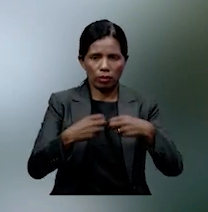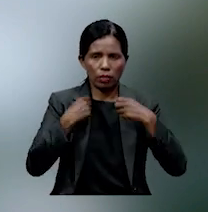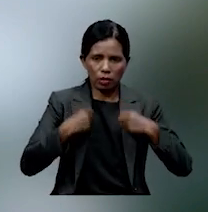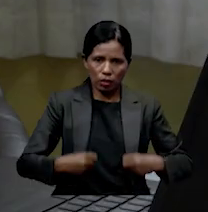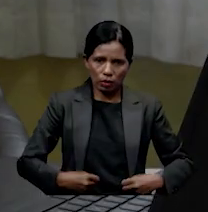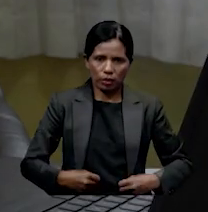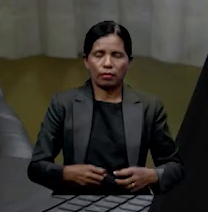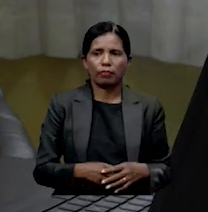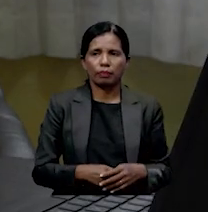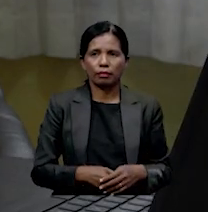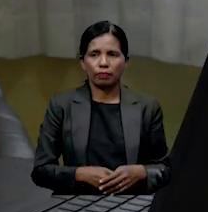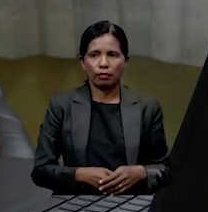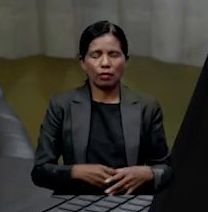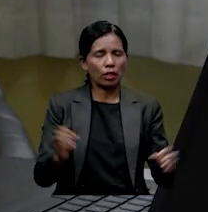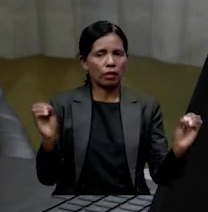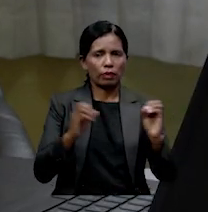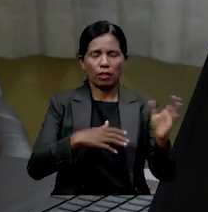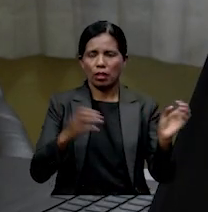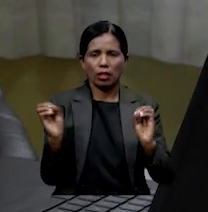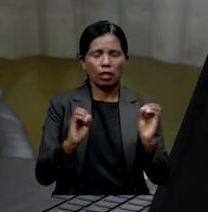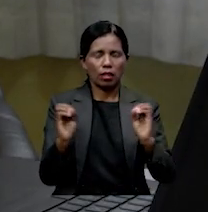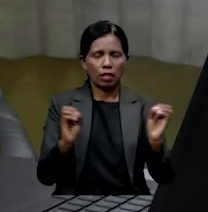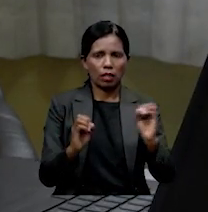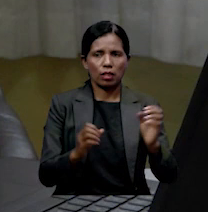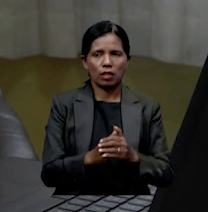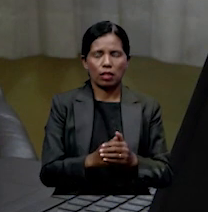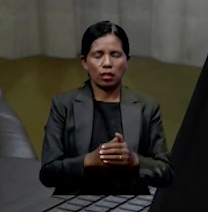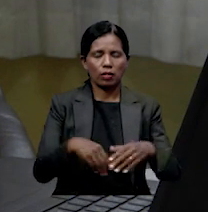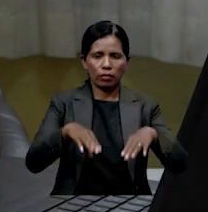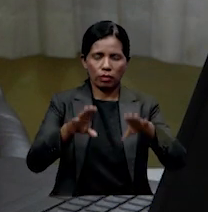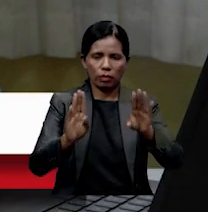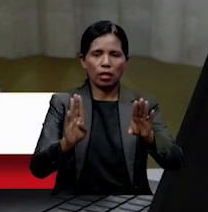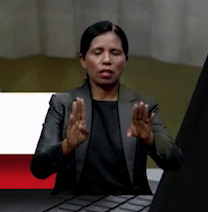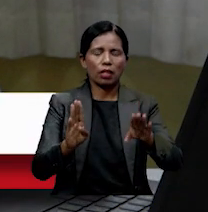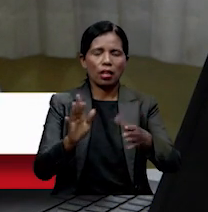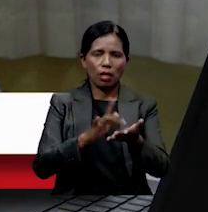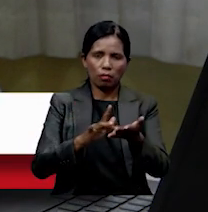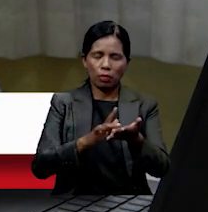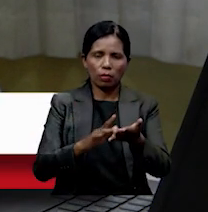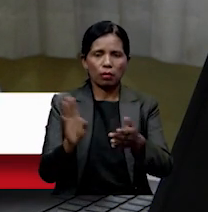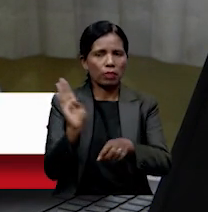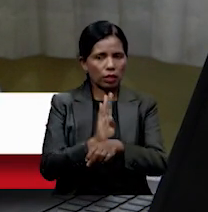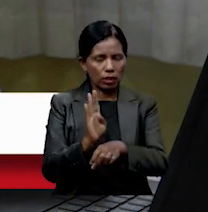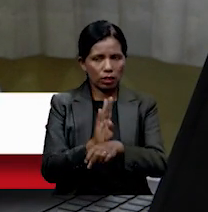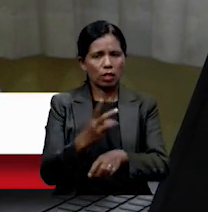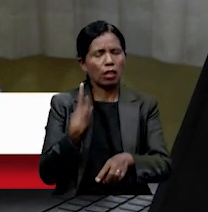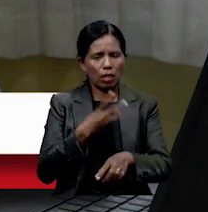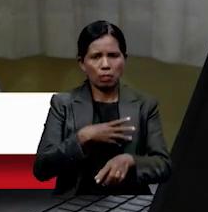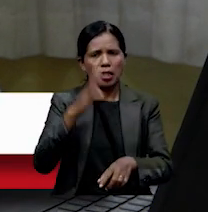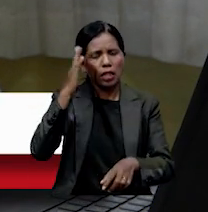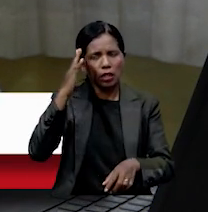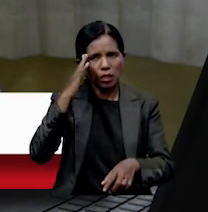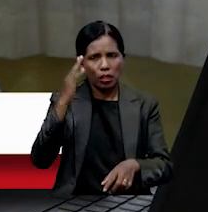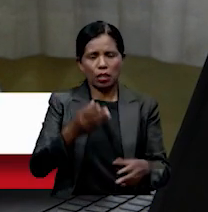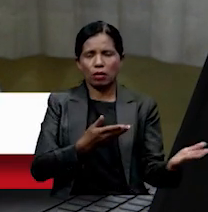Rasik. Selai ha autorização hansa clinic ilegal online serne. Ami notifica bebe kono ba